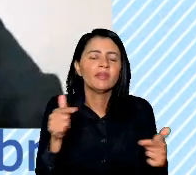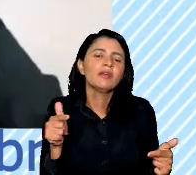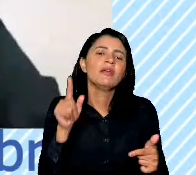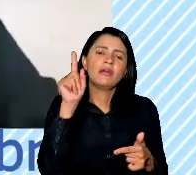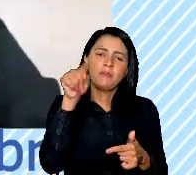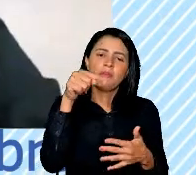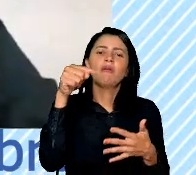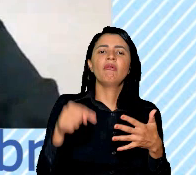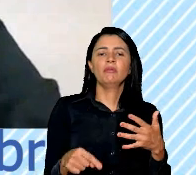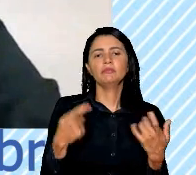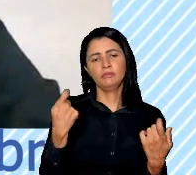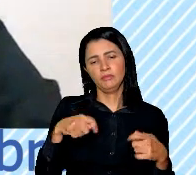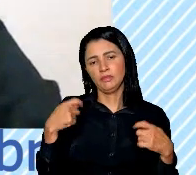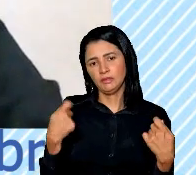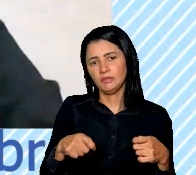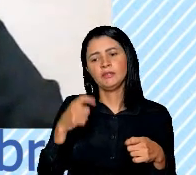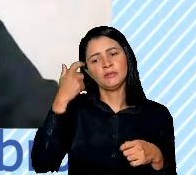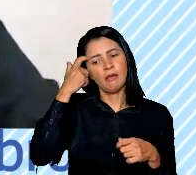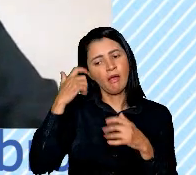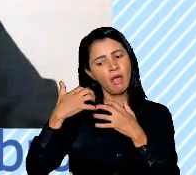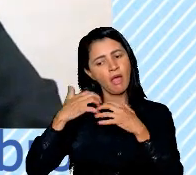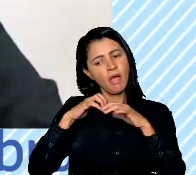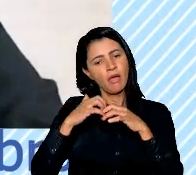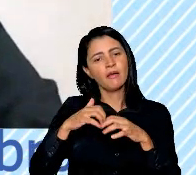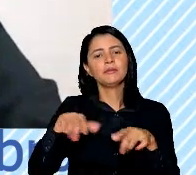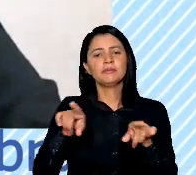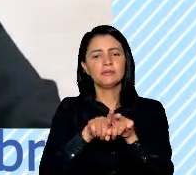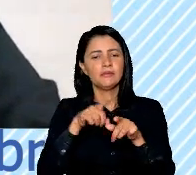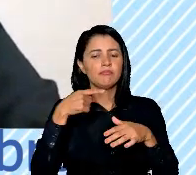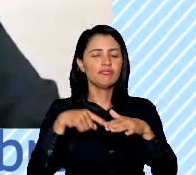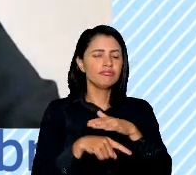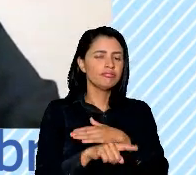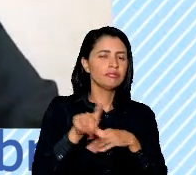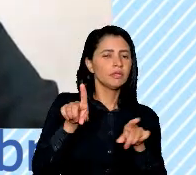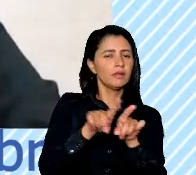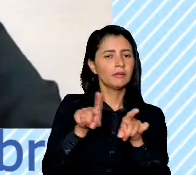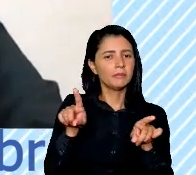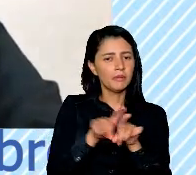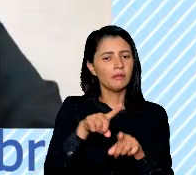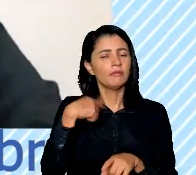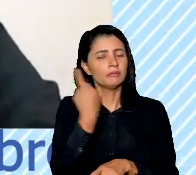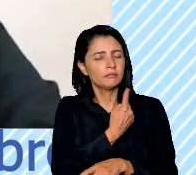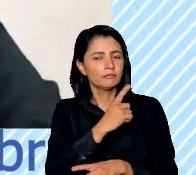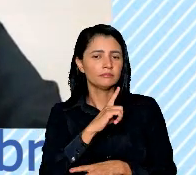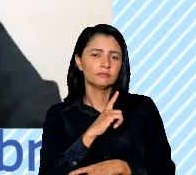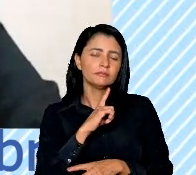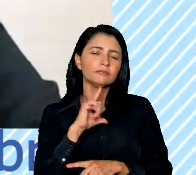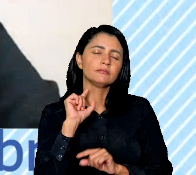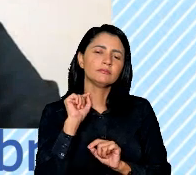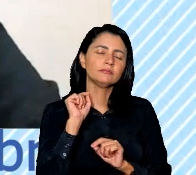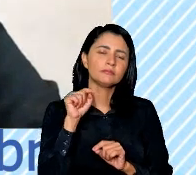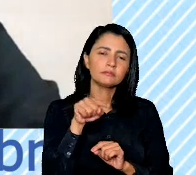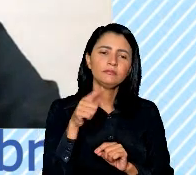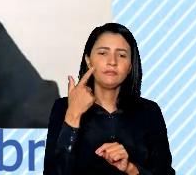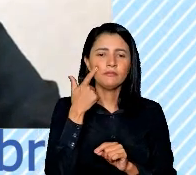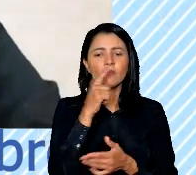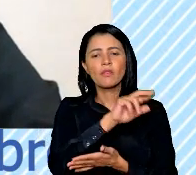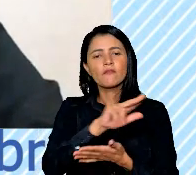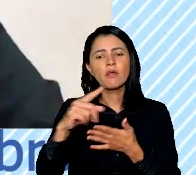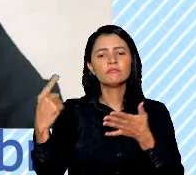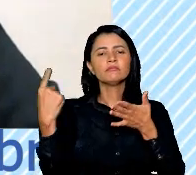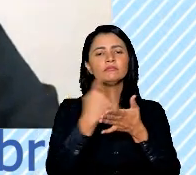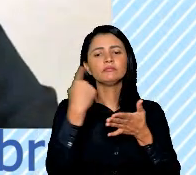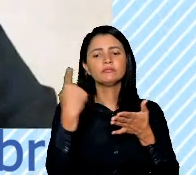questões demandam muita reflexão e muita profundidade. Nós temos aqui várias